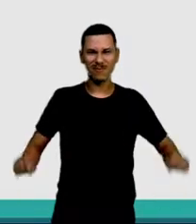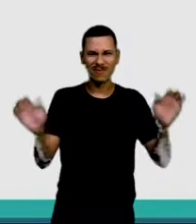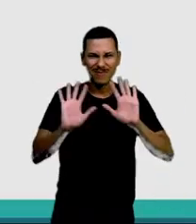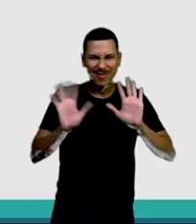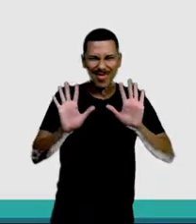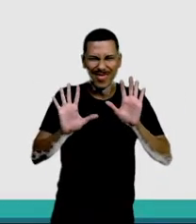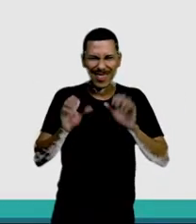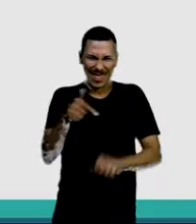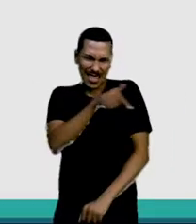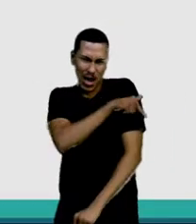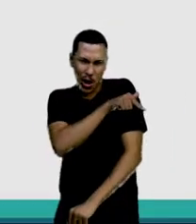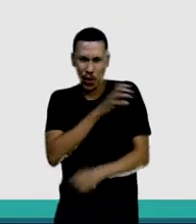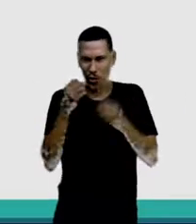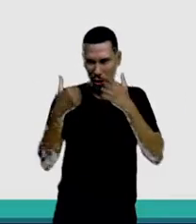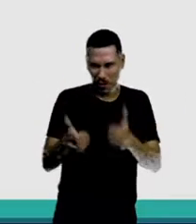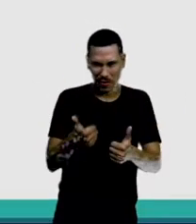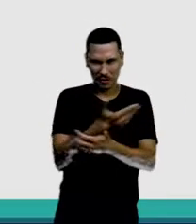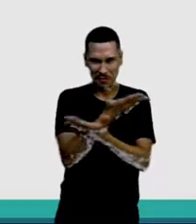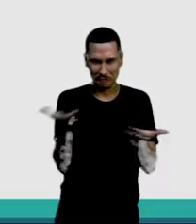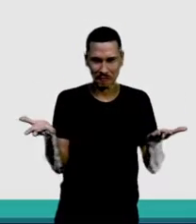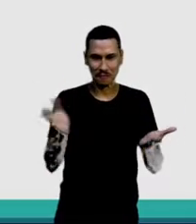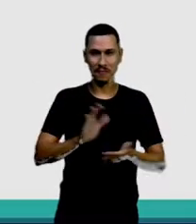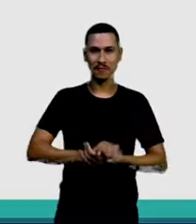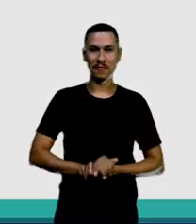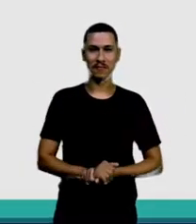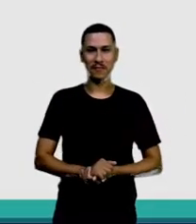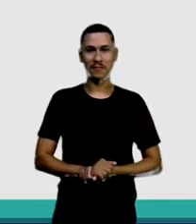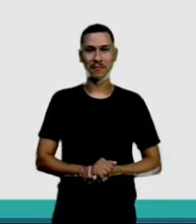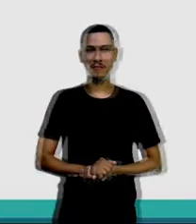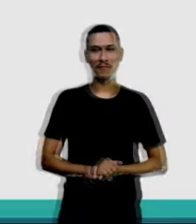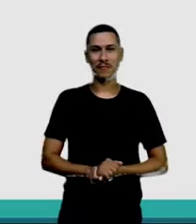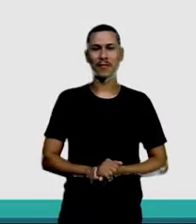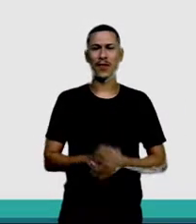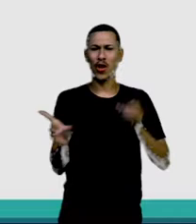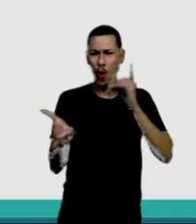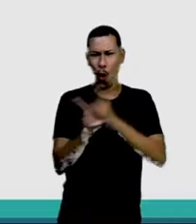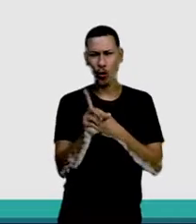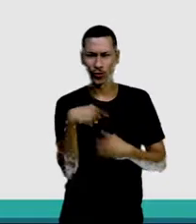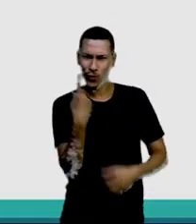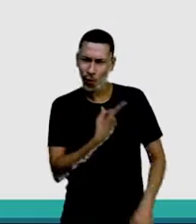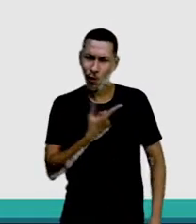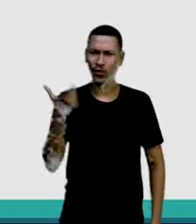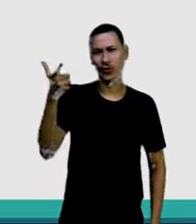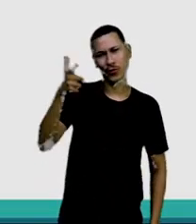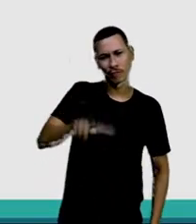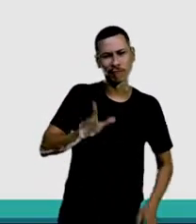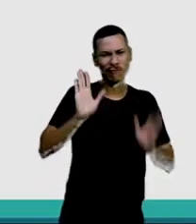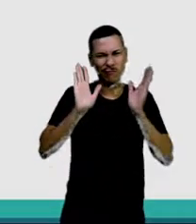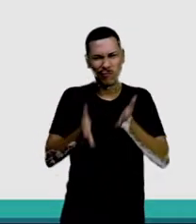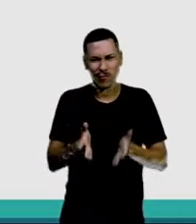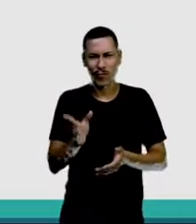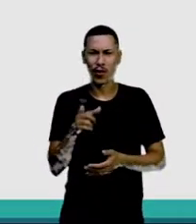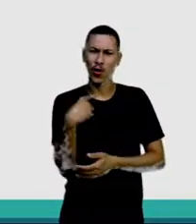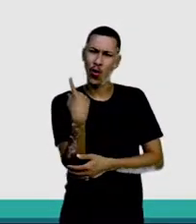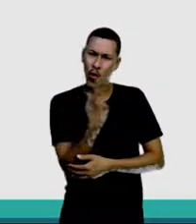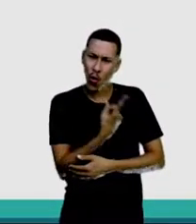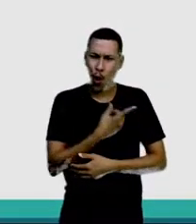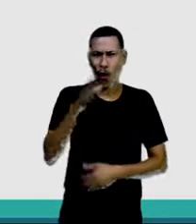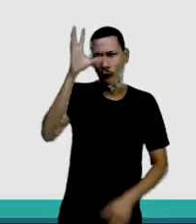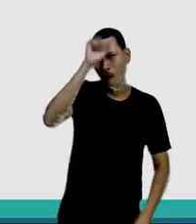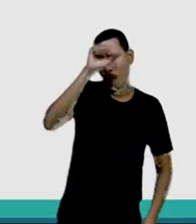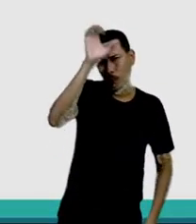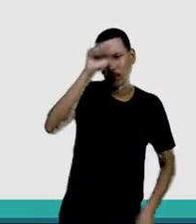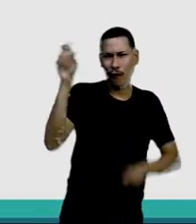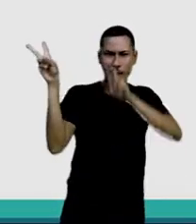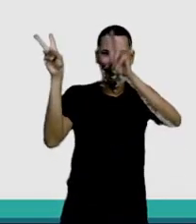Olá, sétimo ano, tudo bem? Como vocês estão? Pois é, mais um encontro nosso e hoje, nessa aula, a gente vai